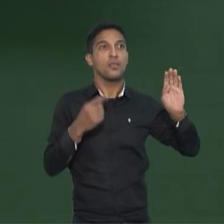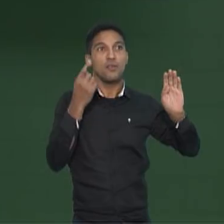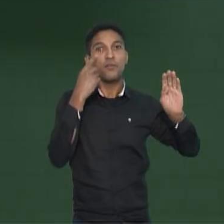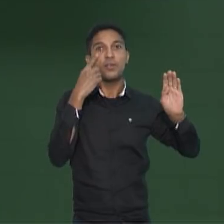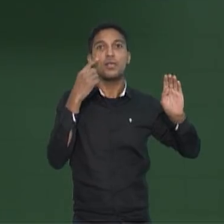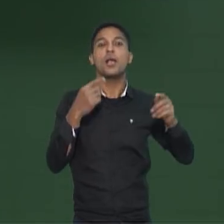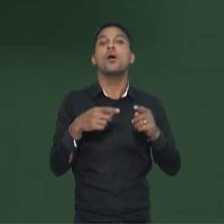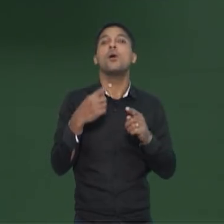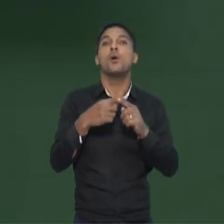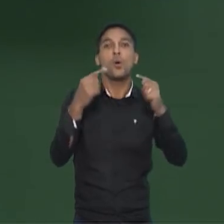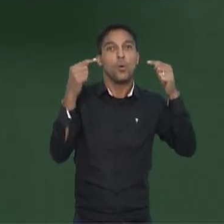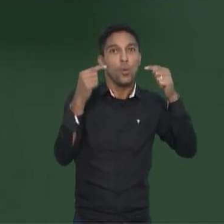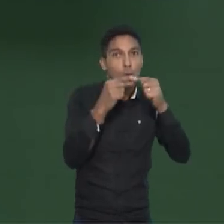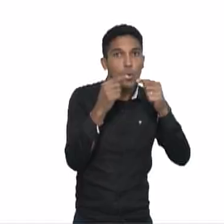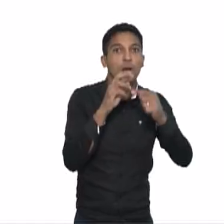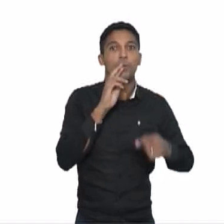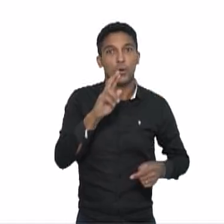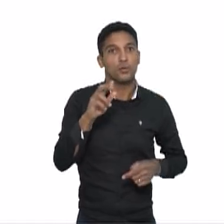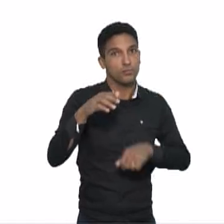vocês responderem e já retorno.